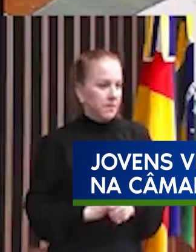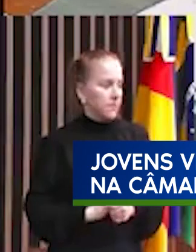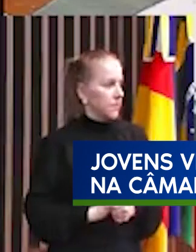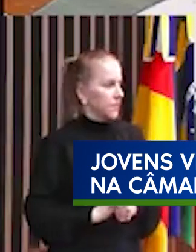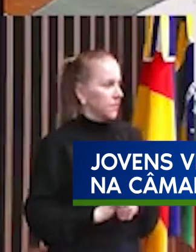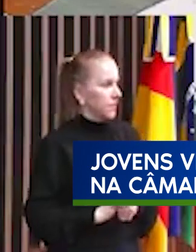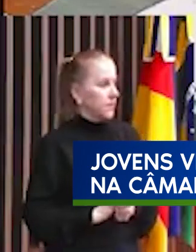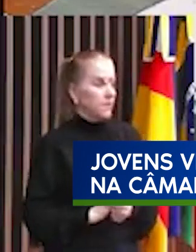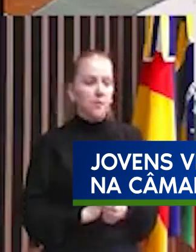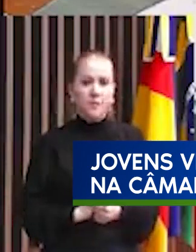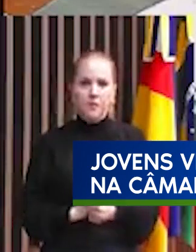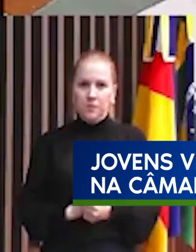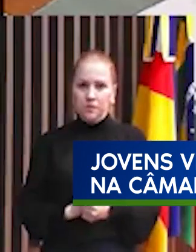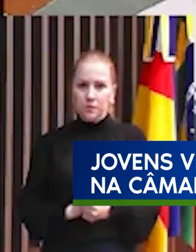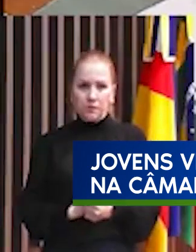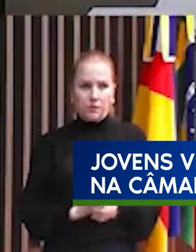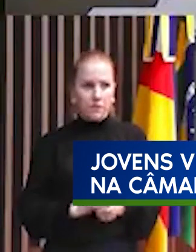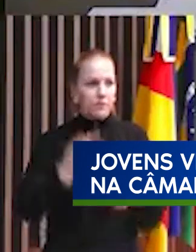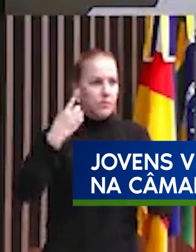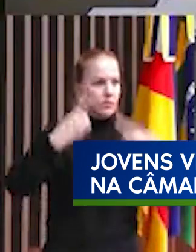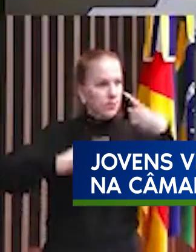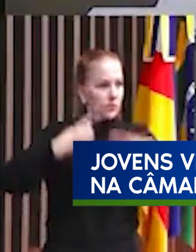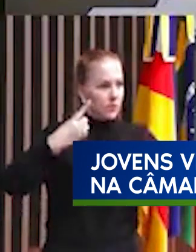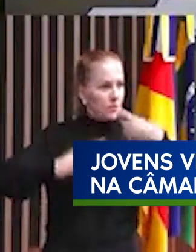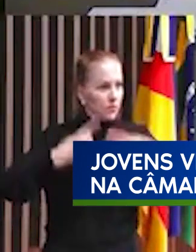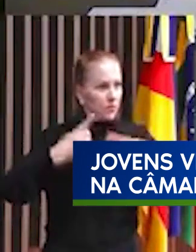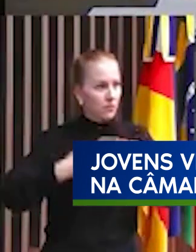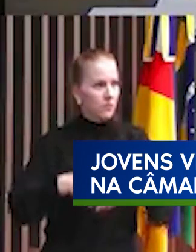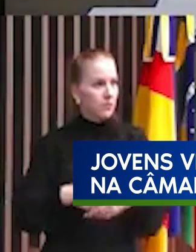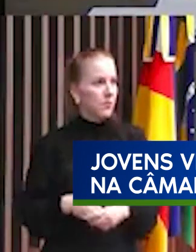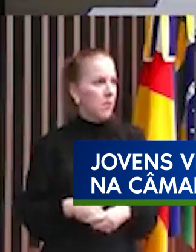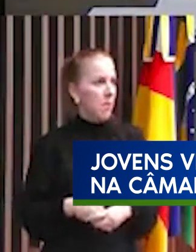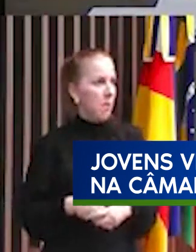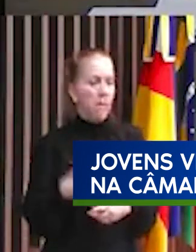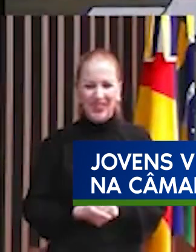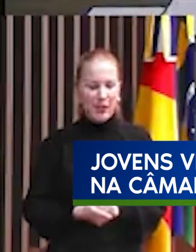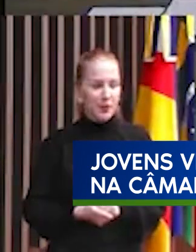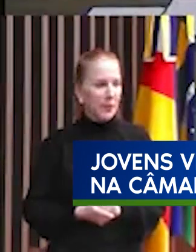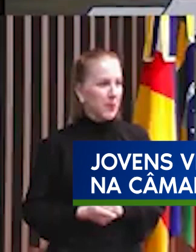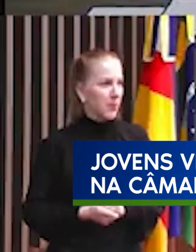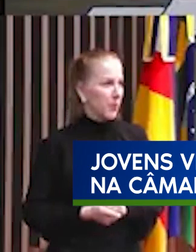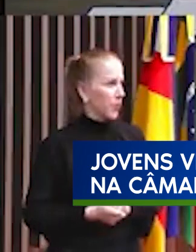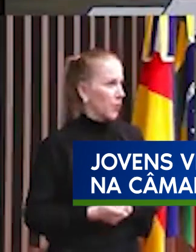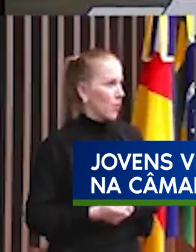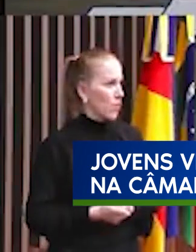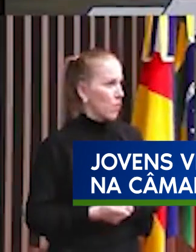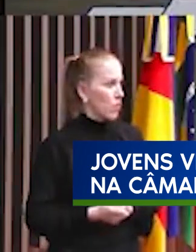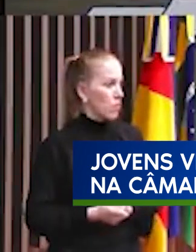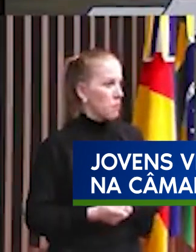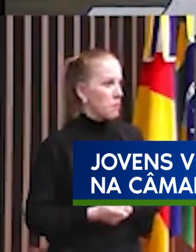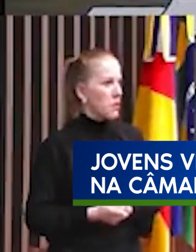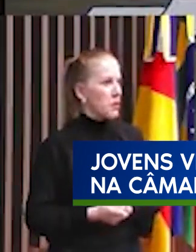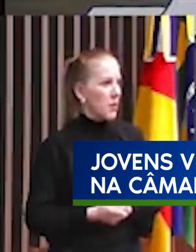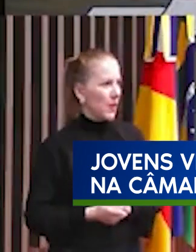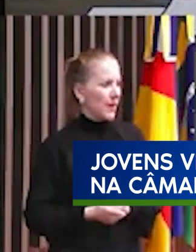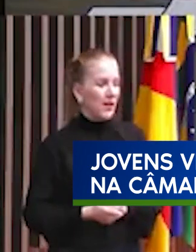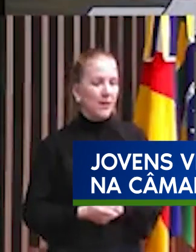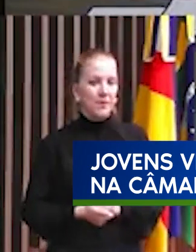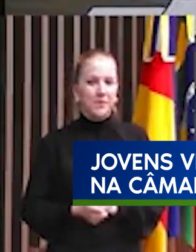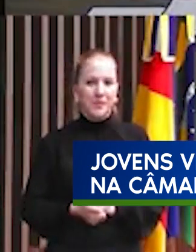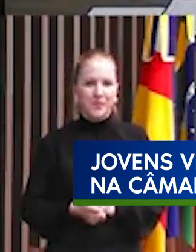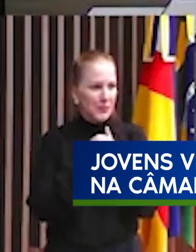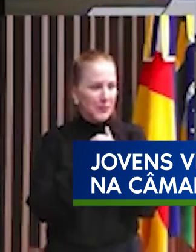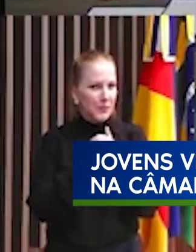projetos sendo que cada aluno explanou sobre as realidades apresentadas foi apresentado ainda um projeto de autoria da jovem